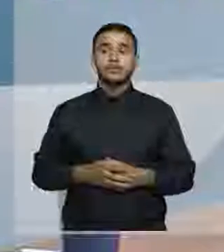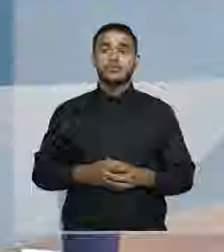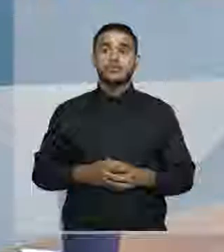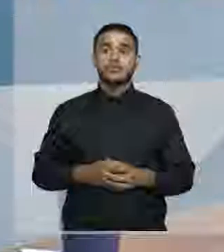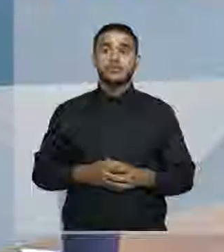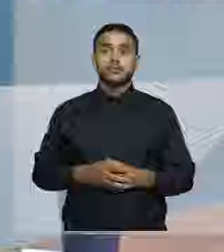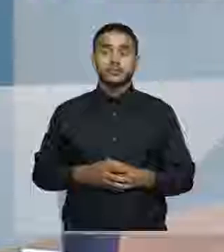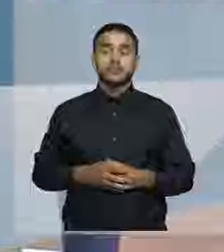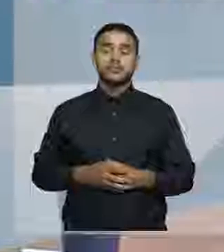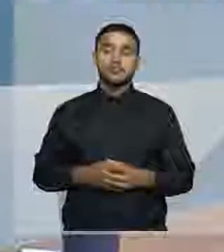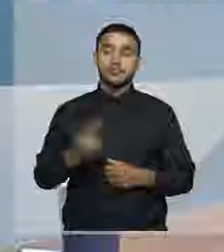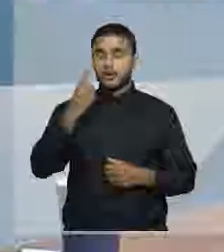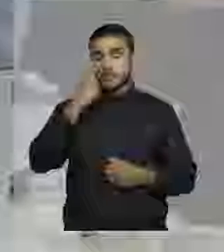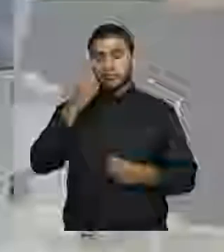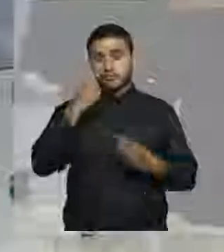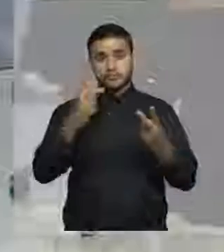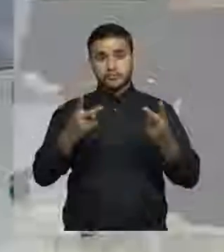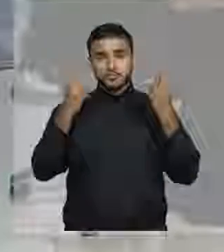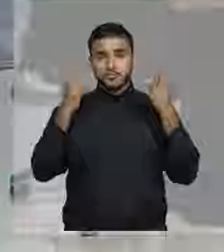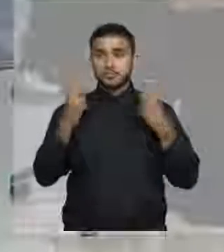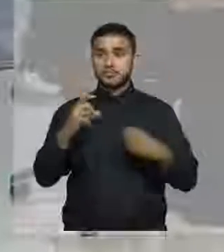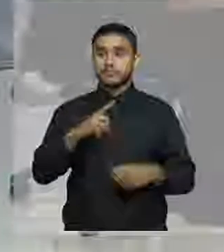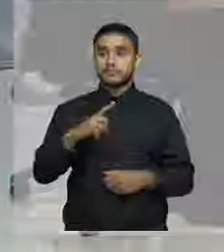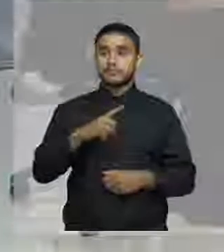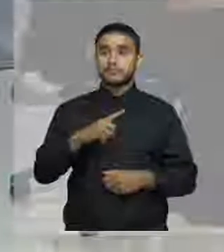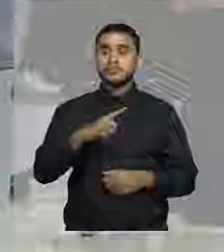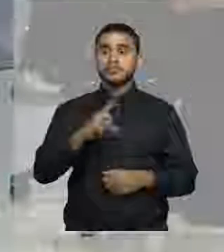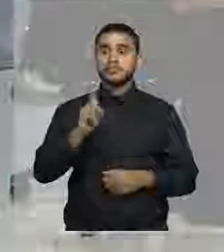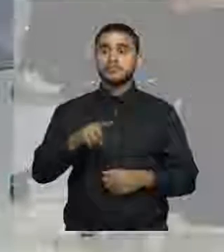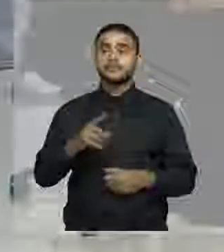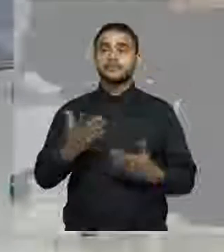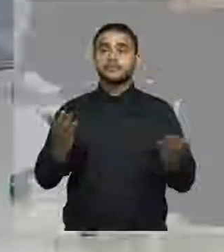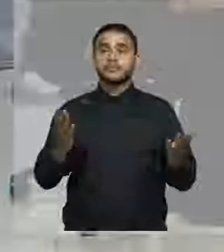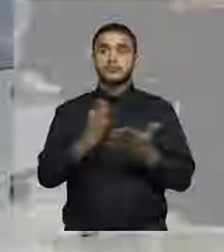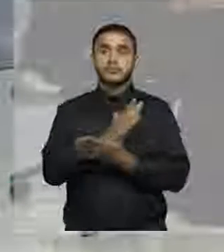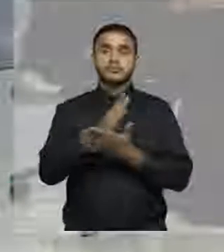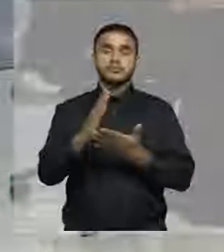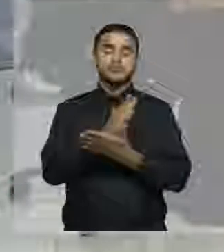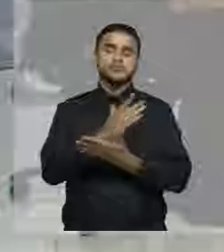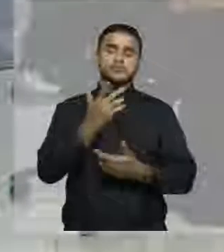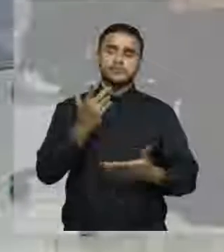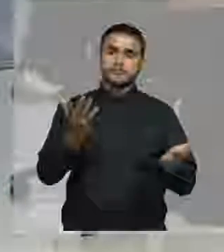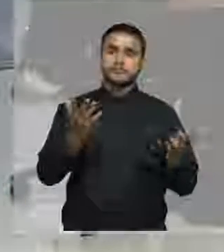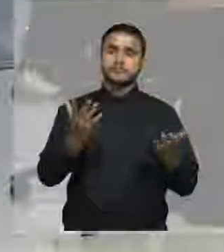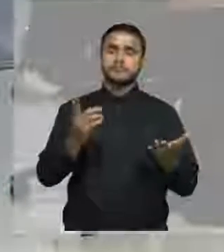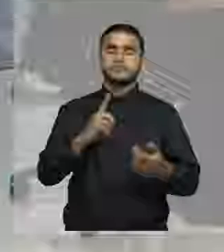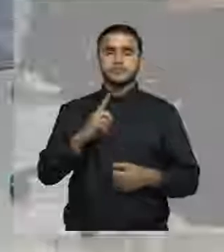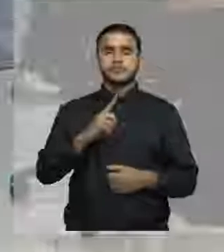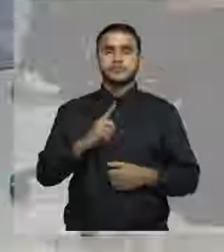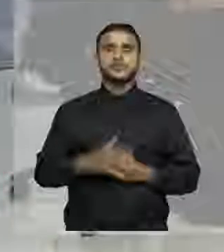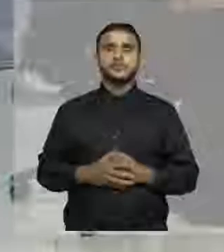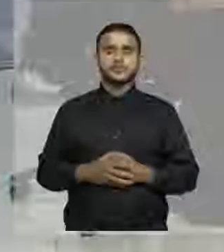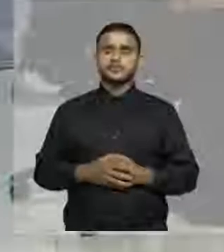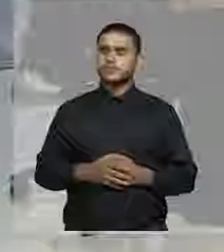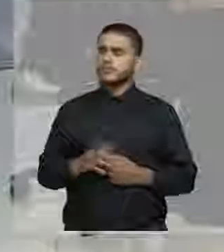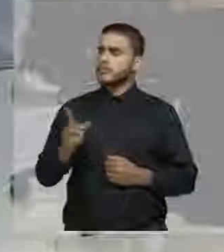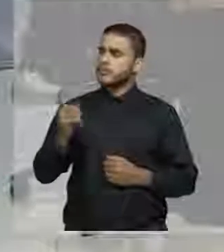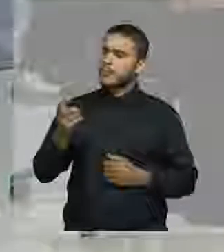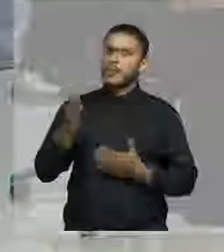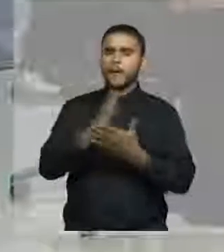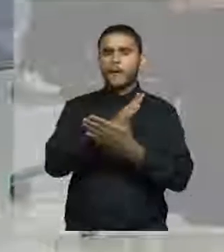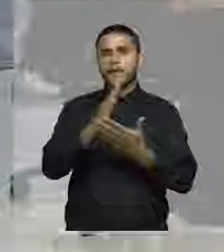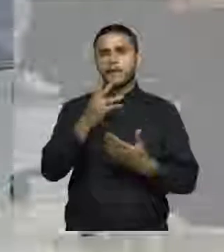queria colocar, professor Rui, nós falávamos antes de começar a gravar no programa de algumas medidas tal. E você tem aí medidas que já